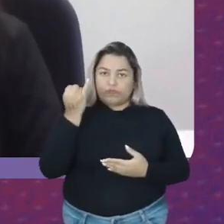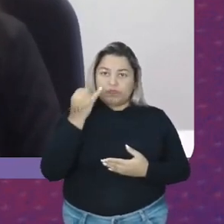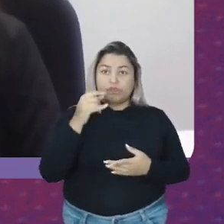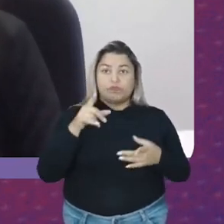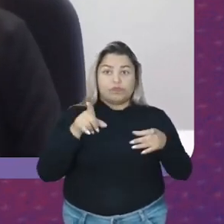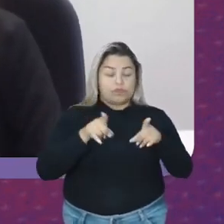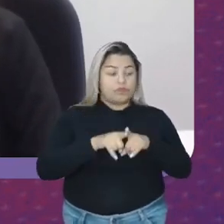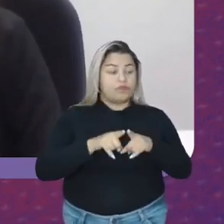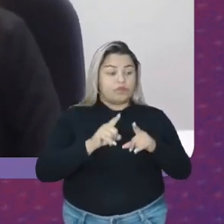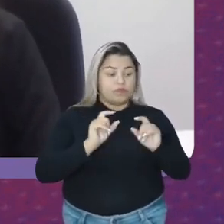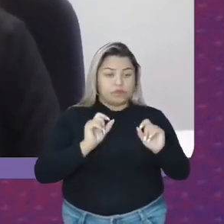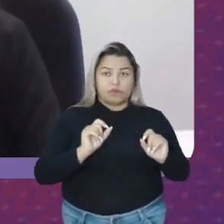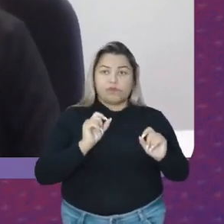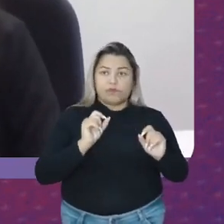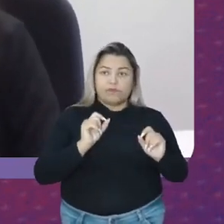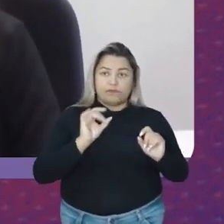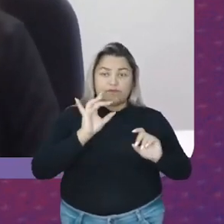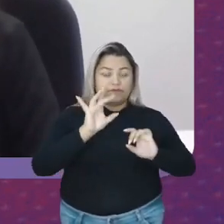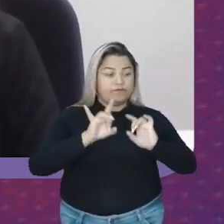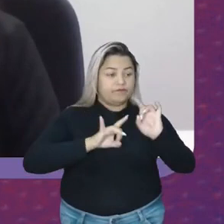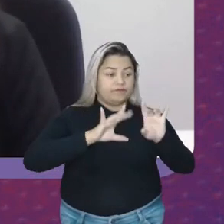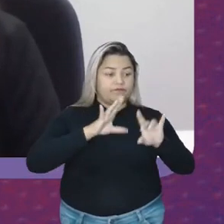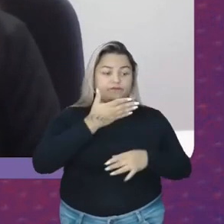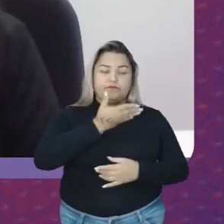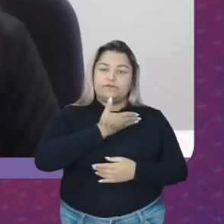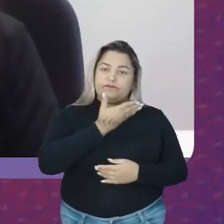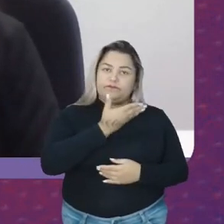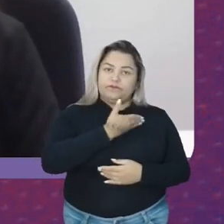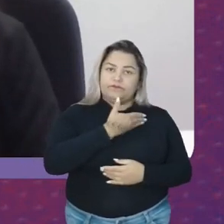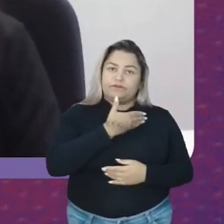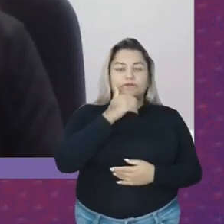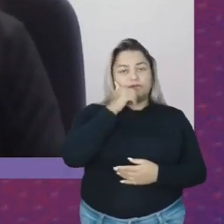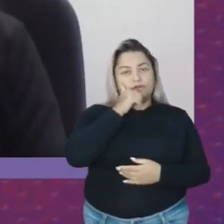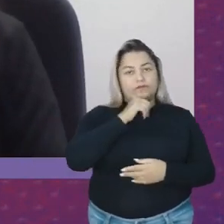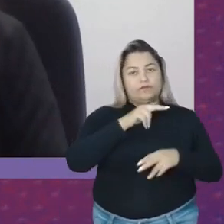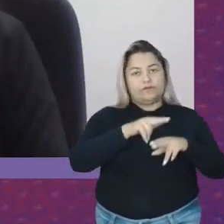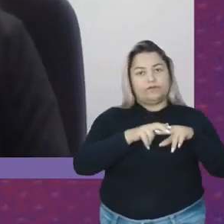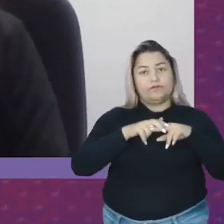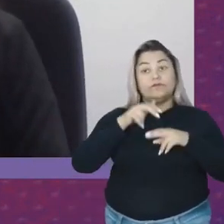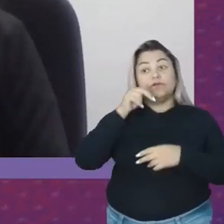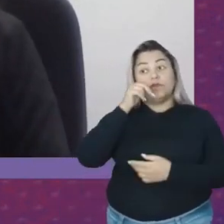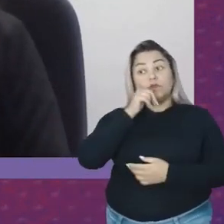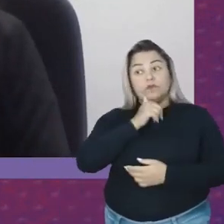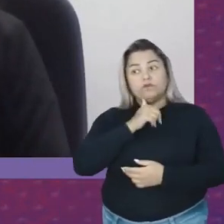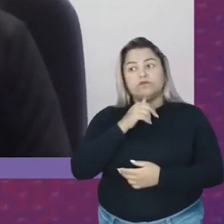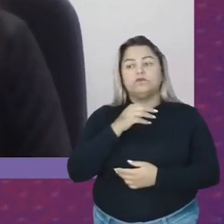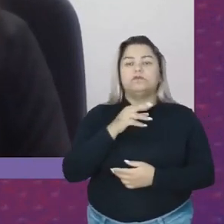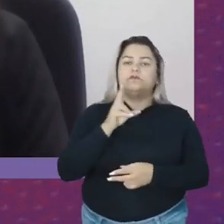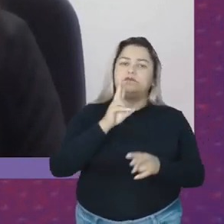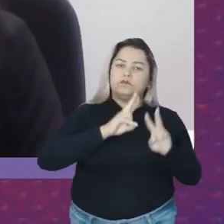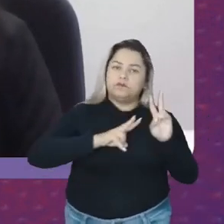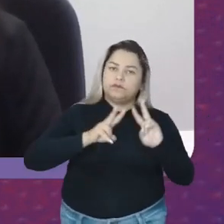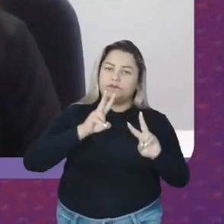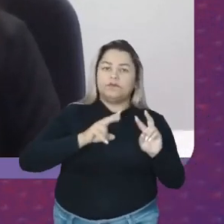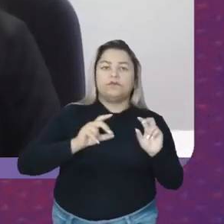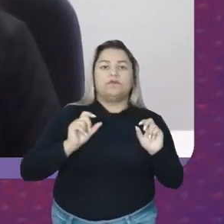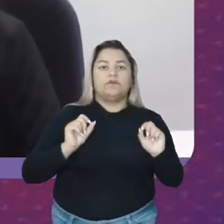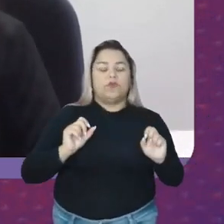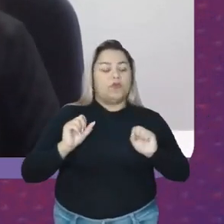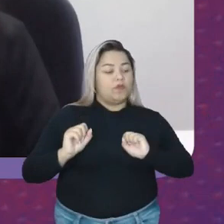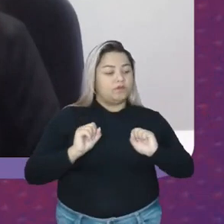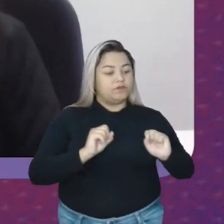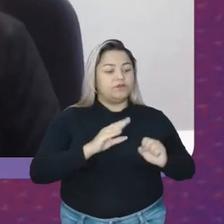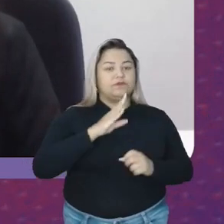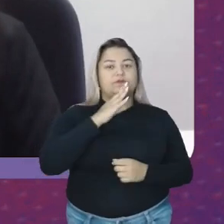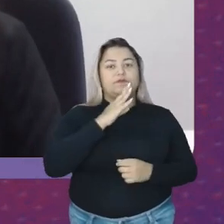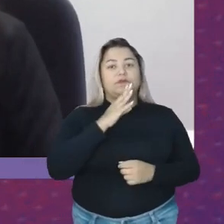poder colocar, em especial para as companheiras aqui do Elas por Elas, né, que estão nos assistindo, poder